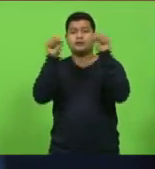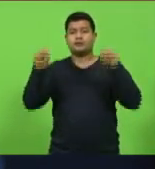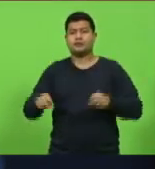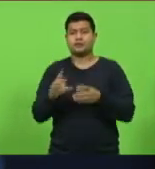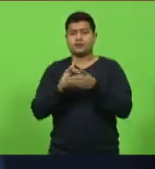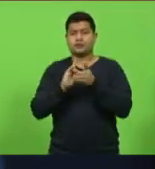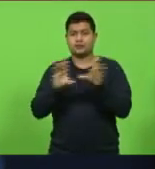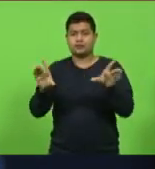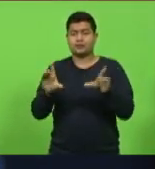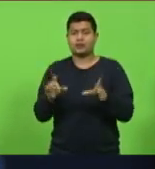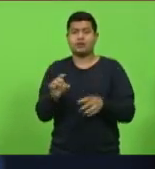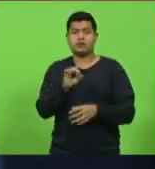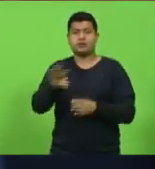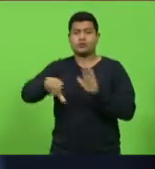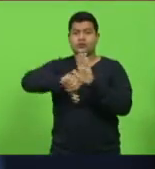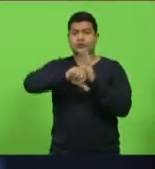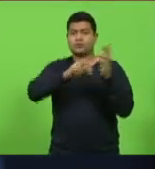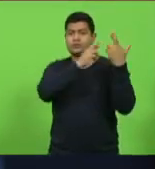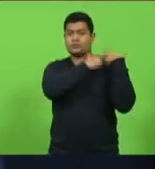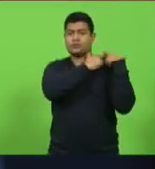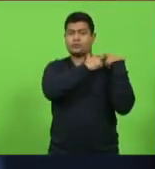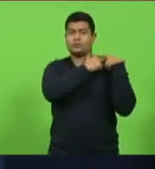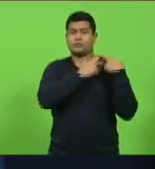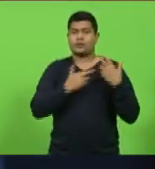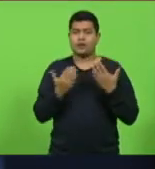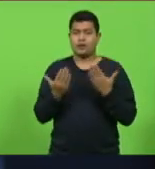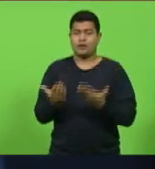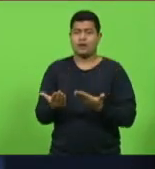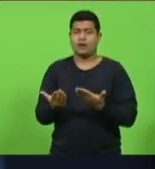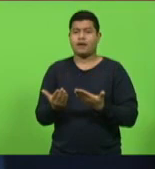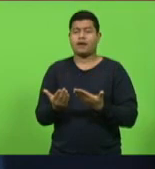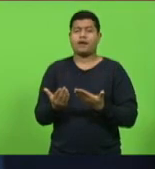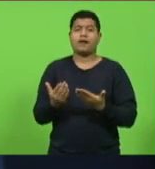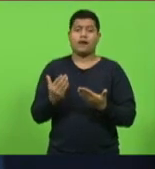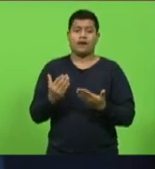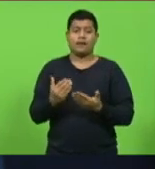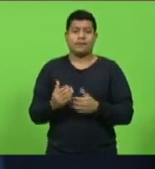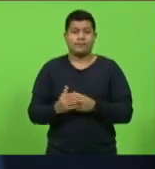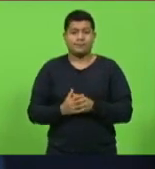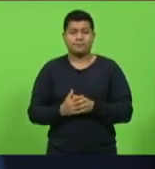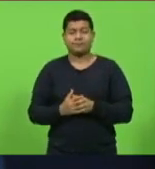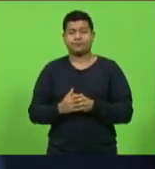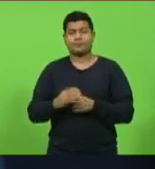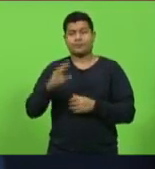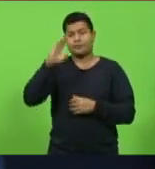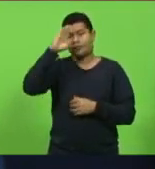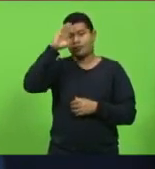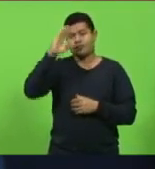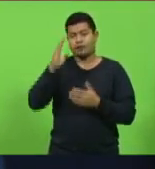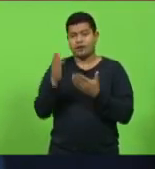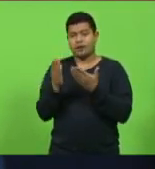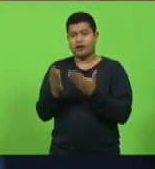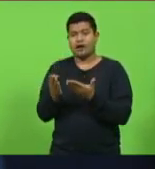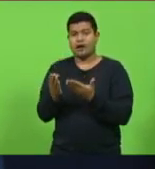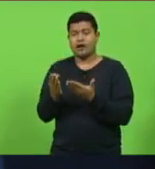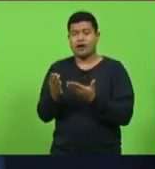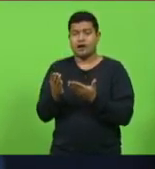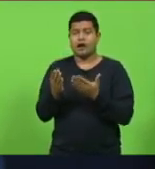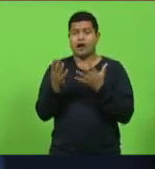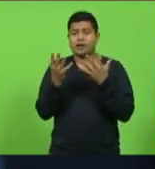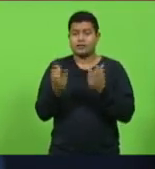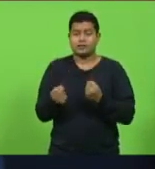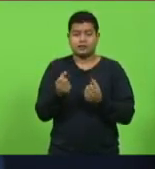o crime de responsabilidade patente Cabal e inequívoca preferencialmente acatando a voz do povo